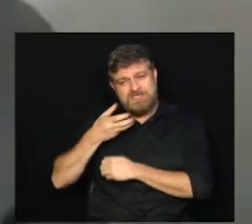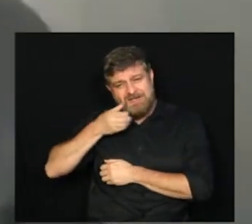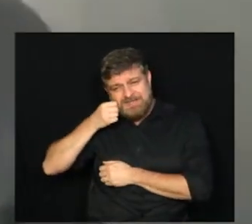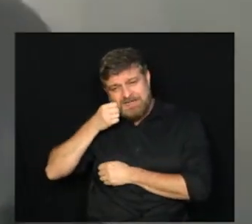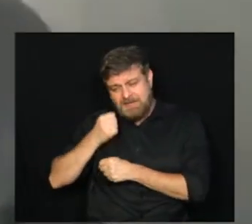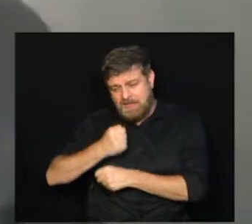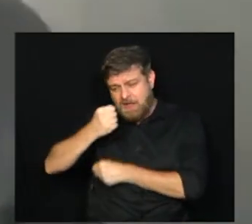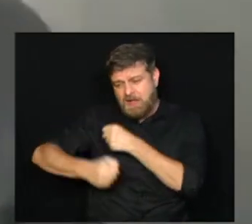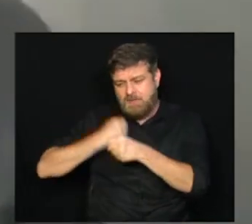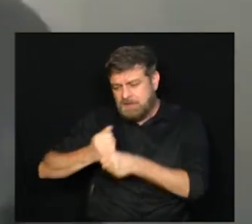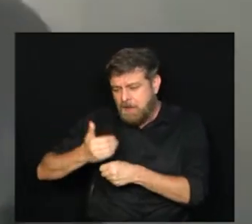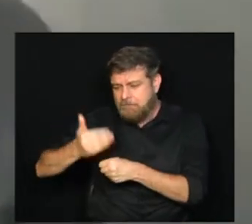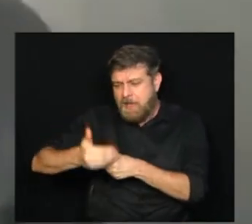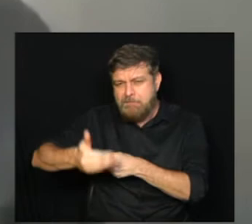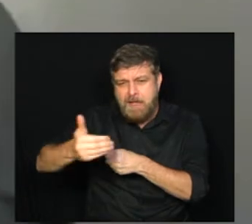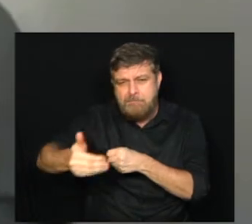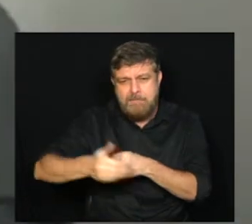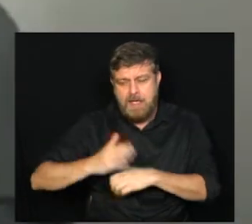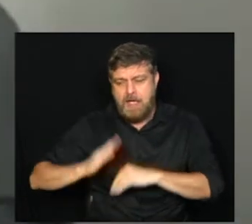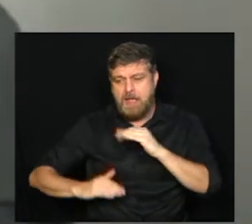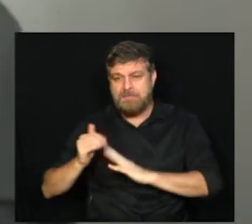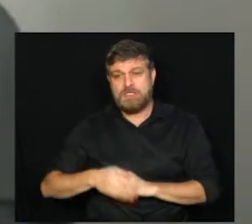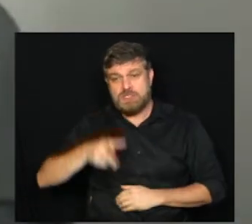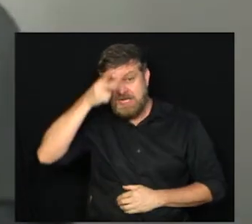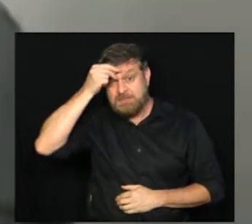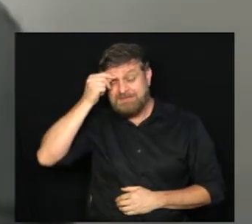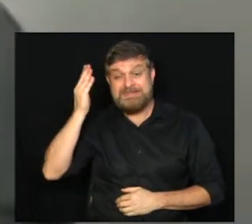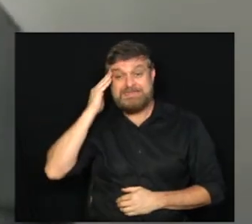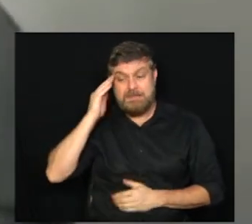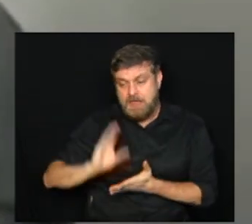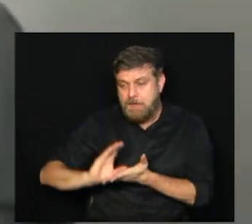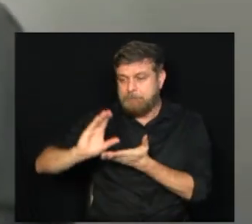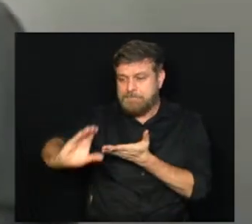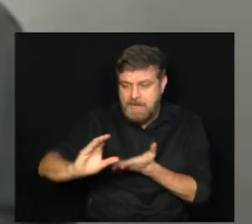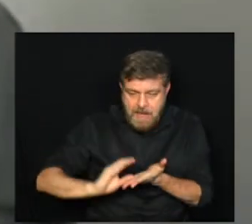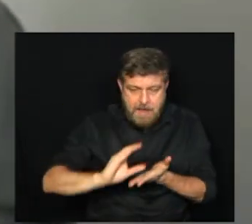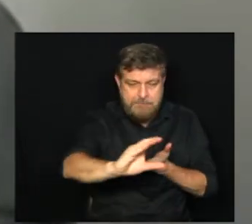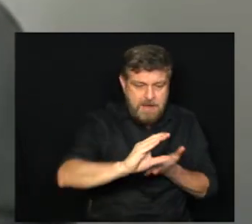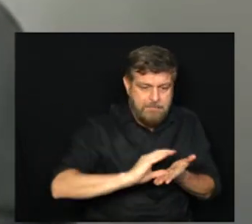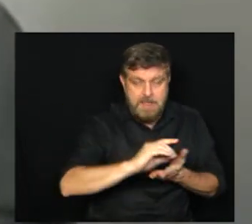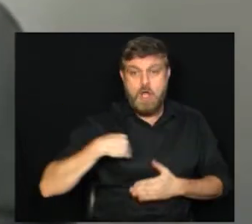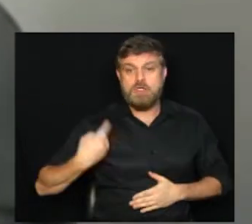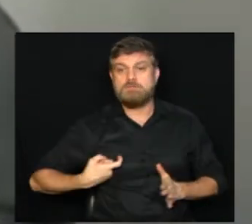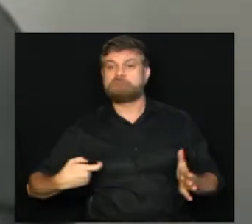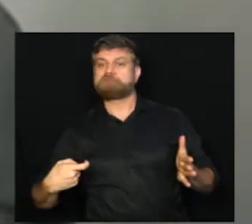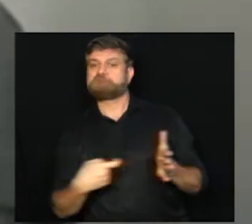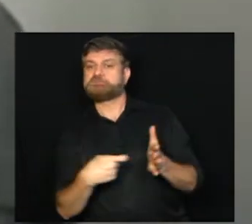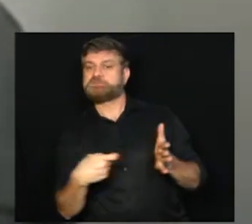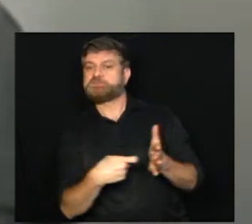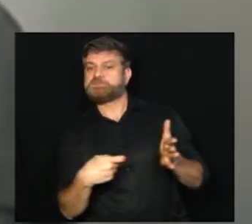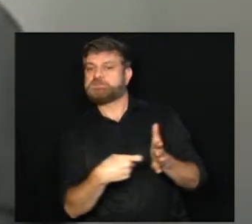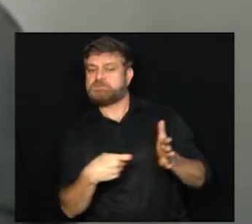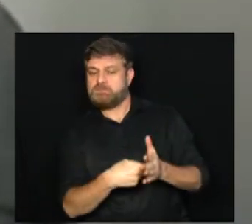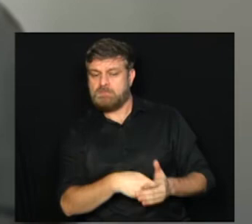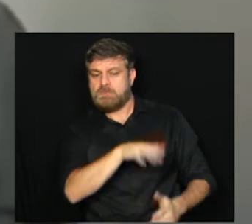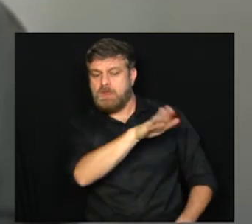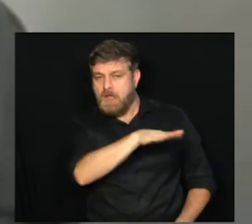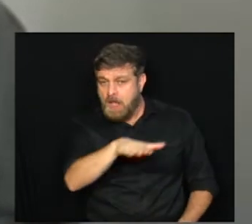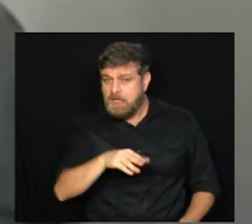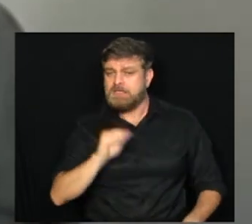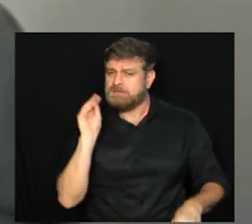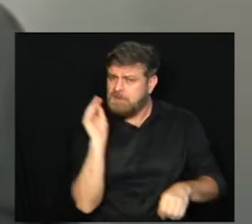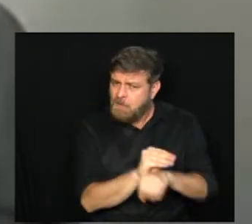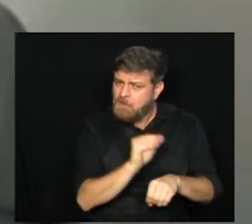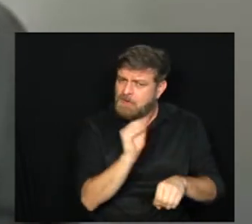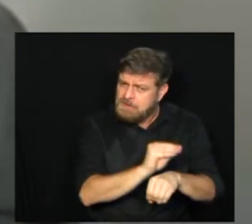de governo, nós temos que estar todo o tempo apontando a necessidade de